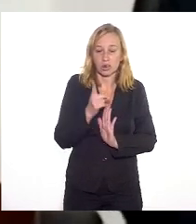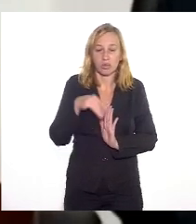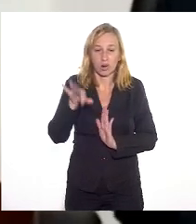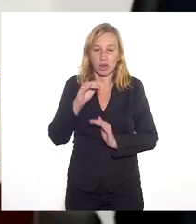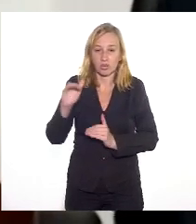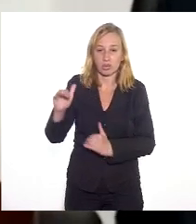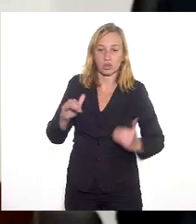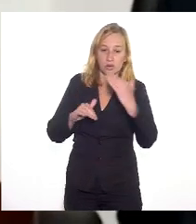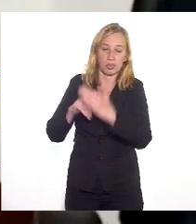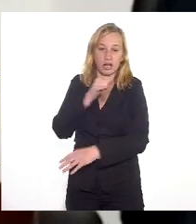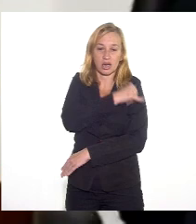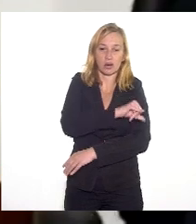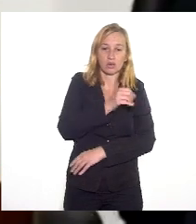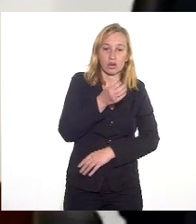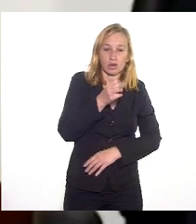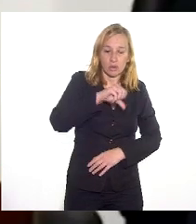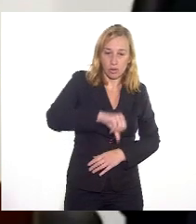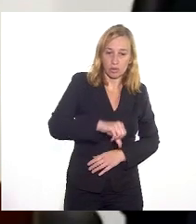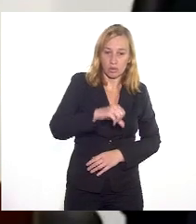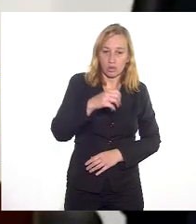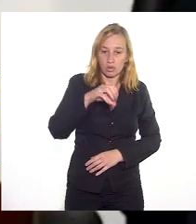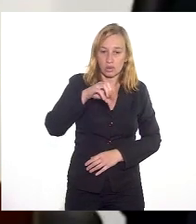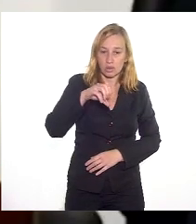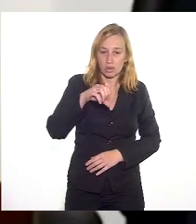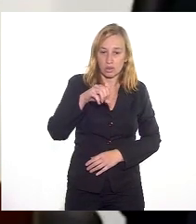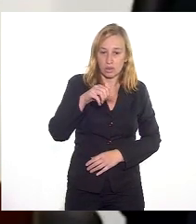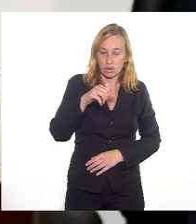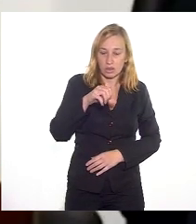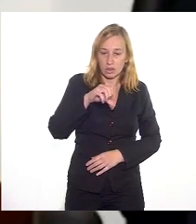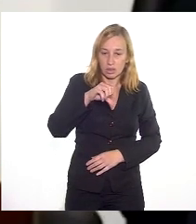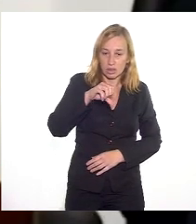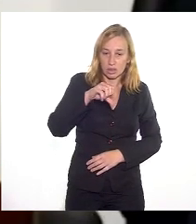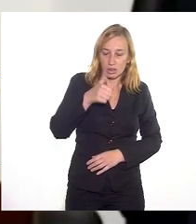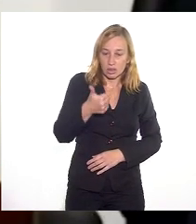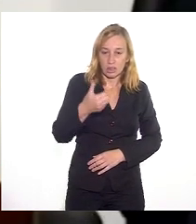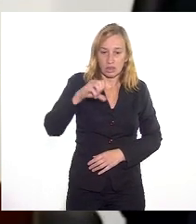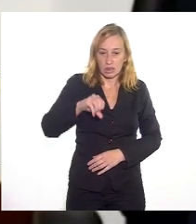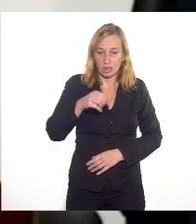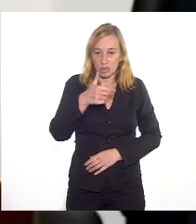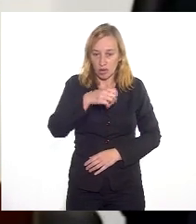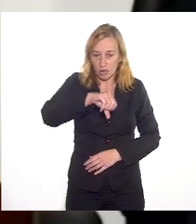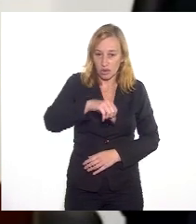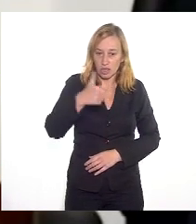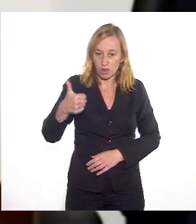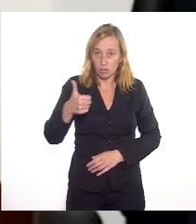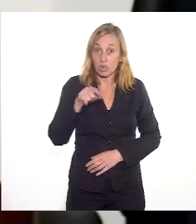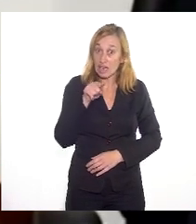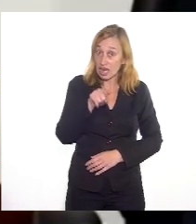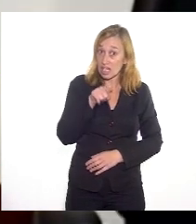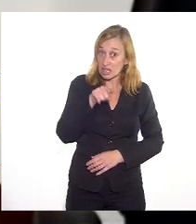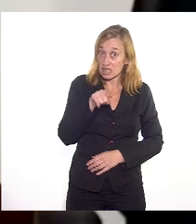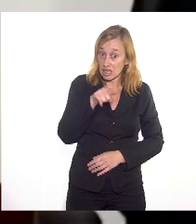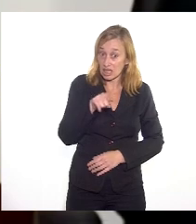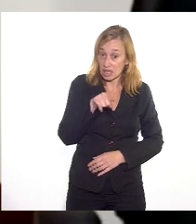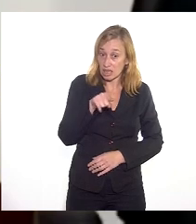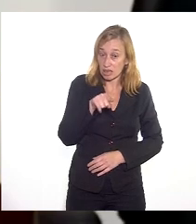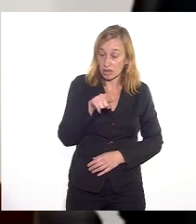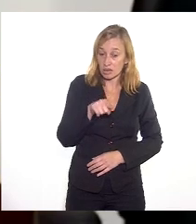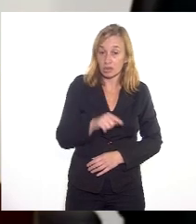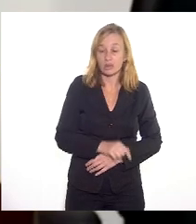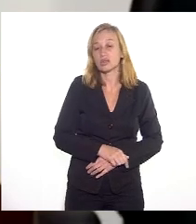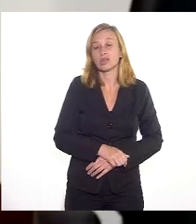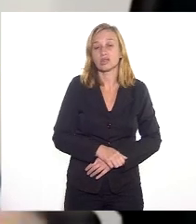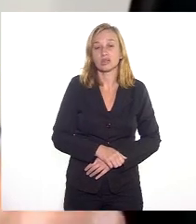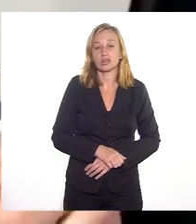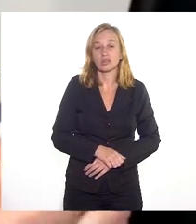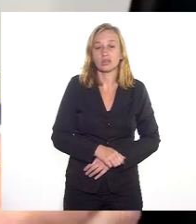Rio, definido pela Lei 9.191, assim como as despesas custeadas pelo programa. Então, essa você